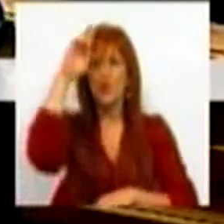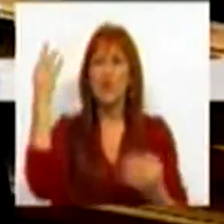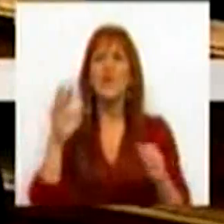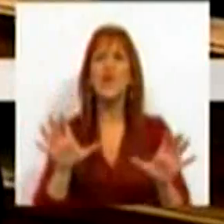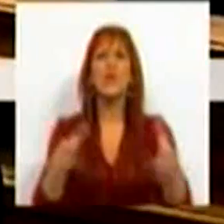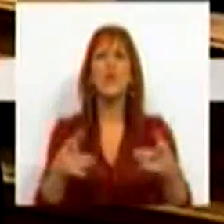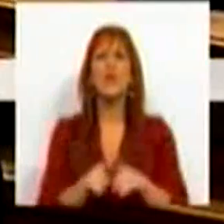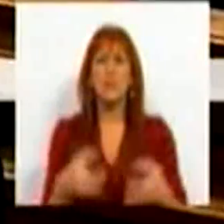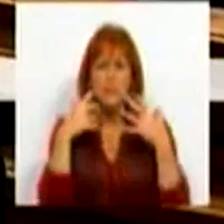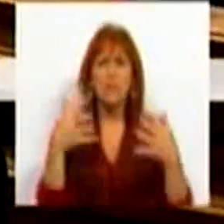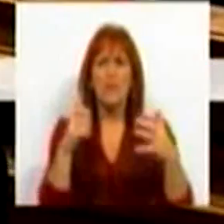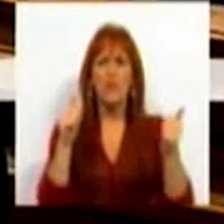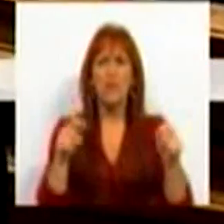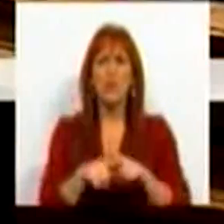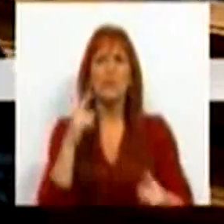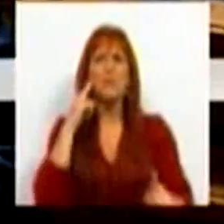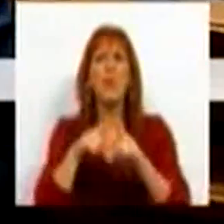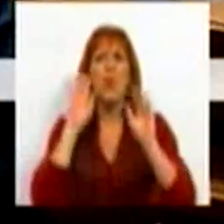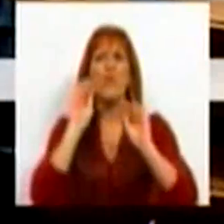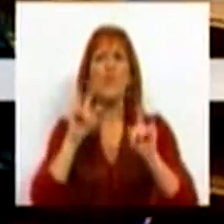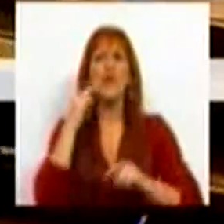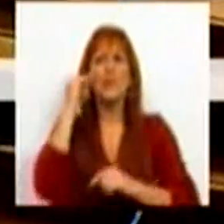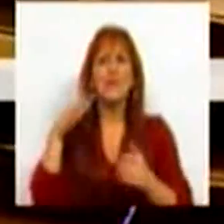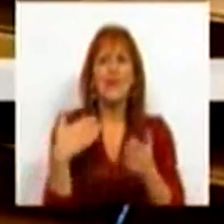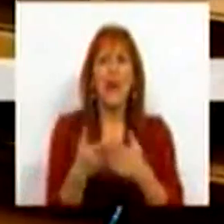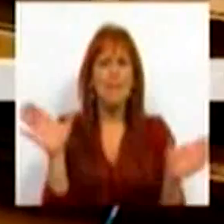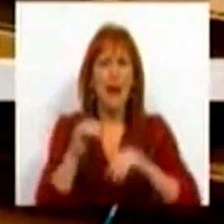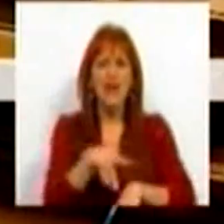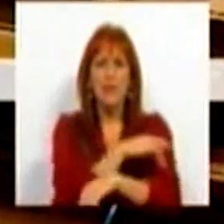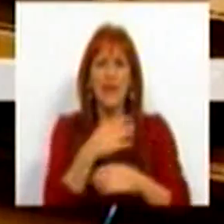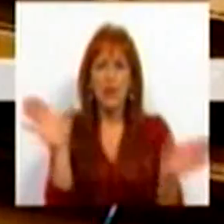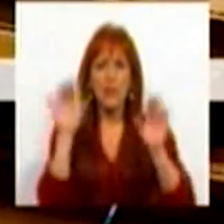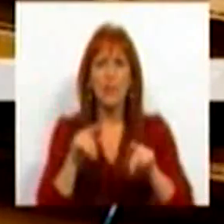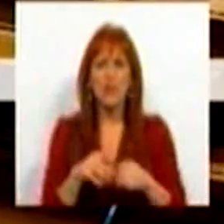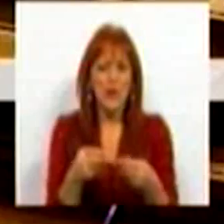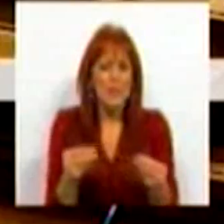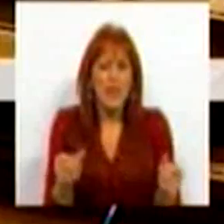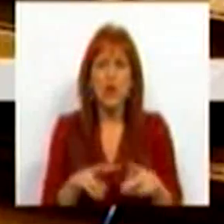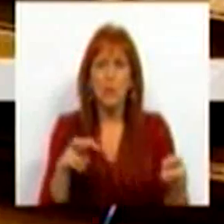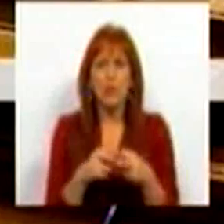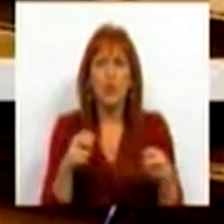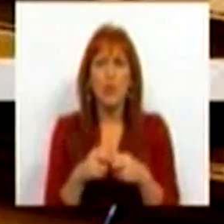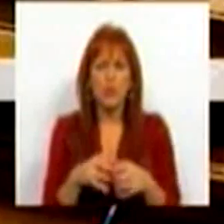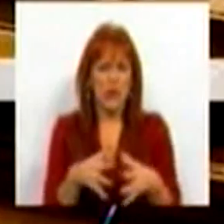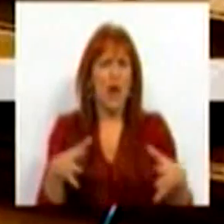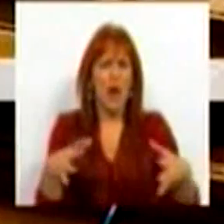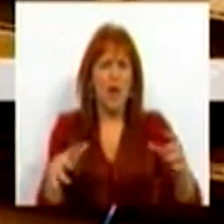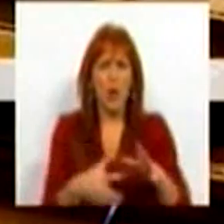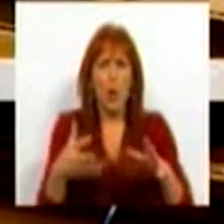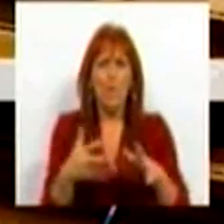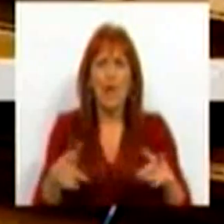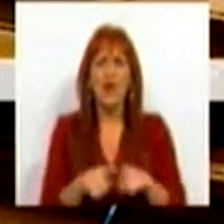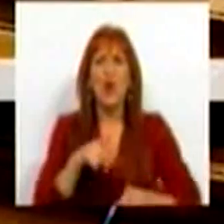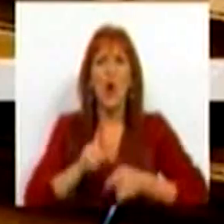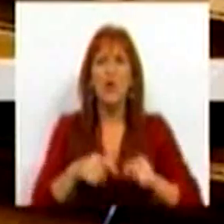esforço coletivo notável no sentido de formar e especializar mais médicos, mitigando um problema vasto e complexo